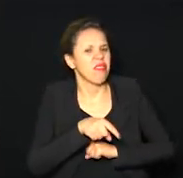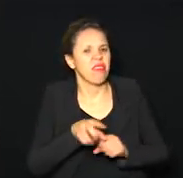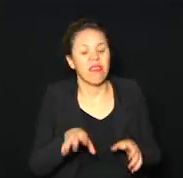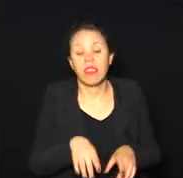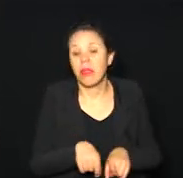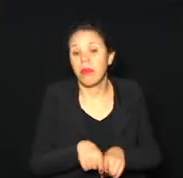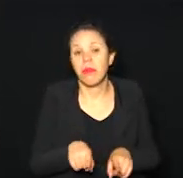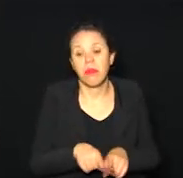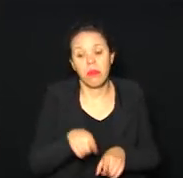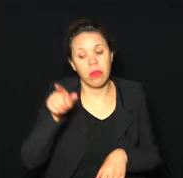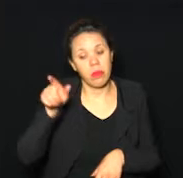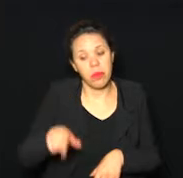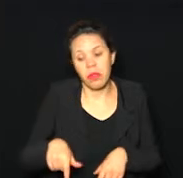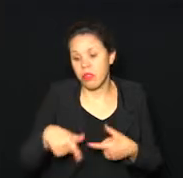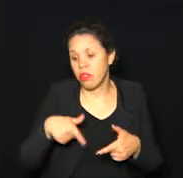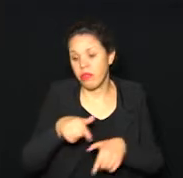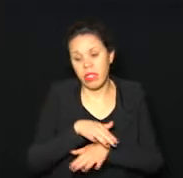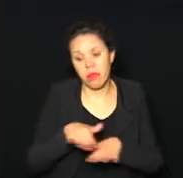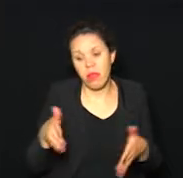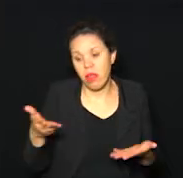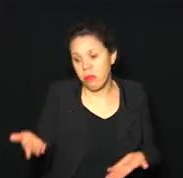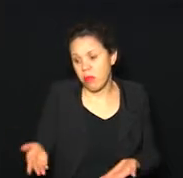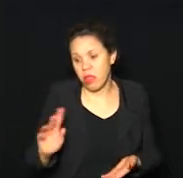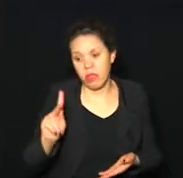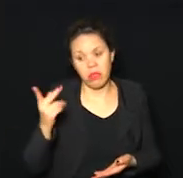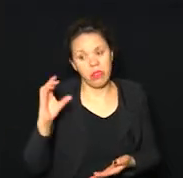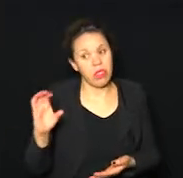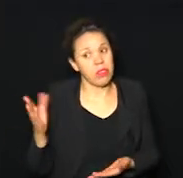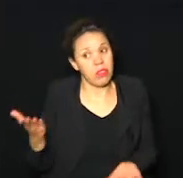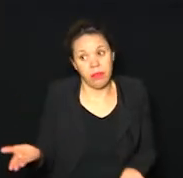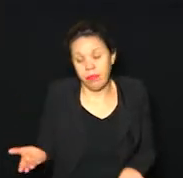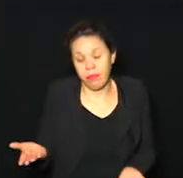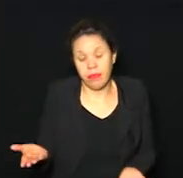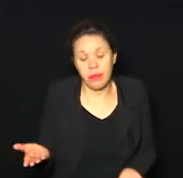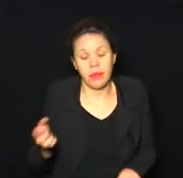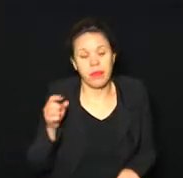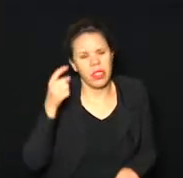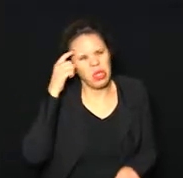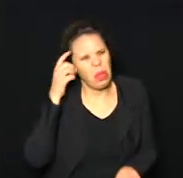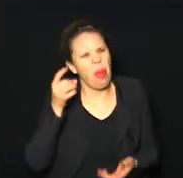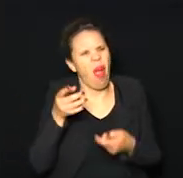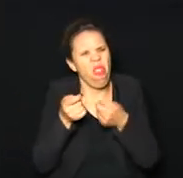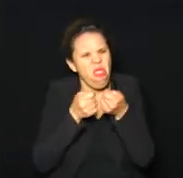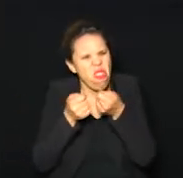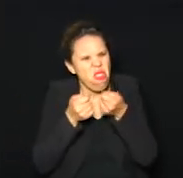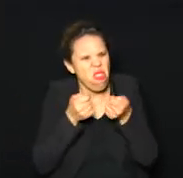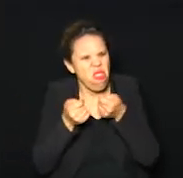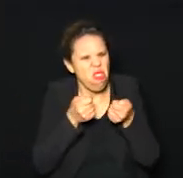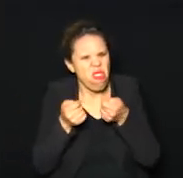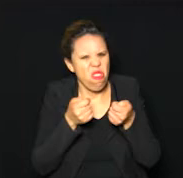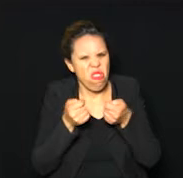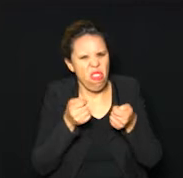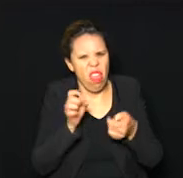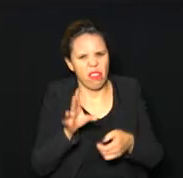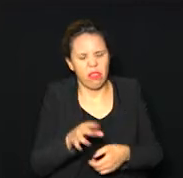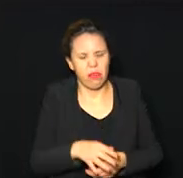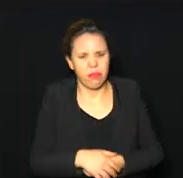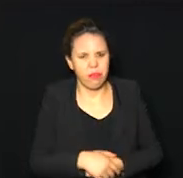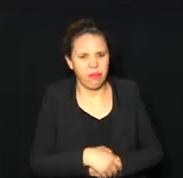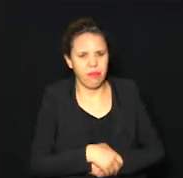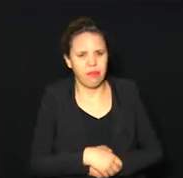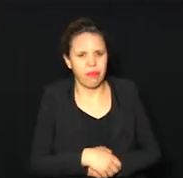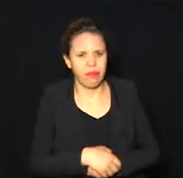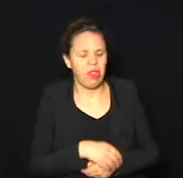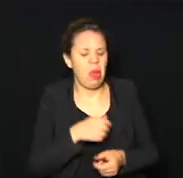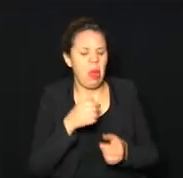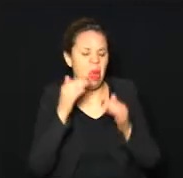também de ser uma mão de obra ali no HC. Né? Só se pensa em economizar, só se pensa em